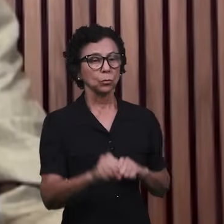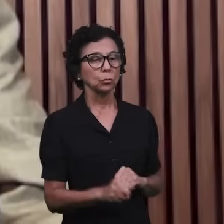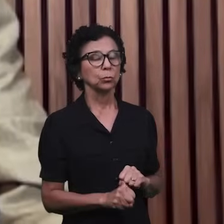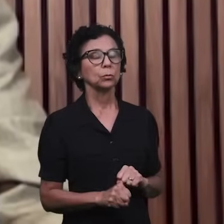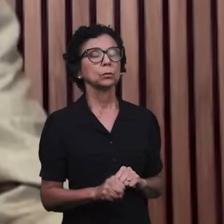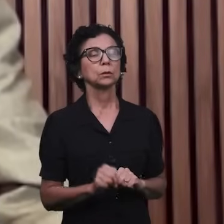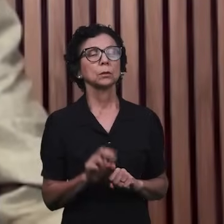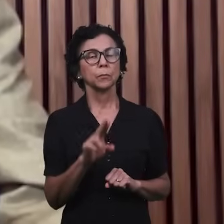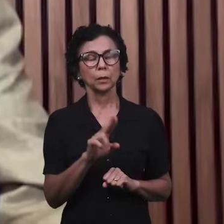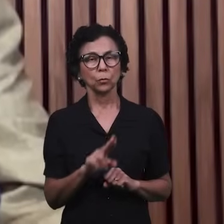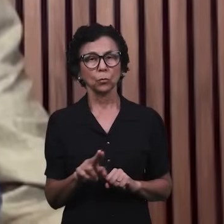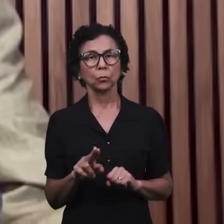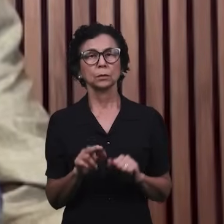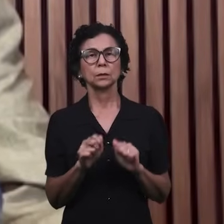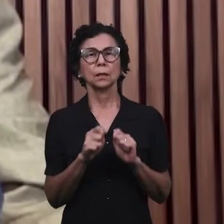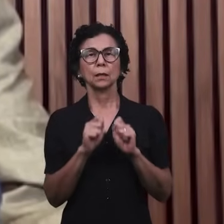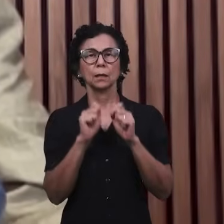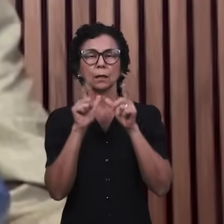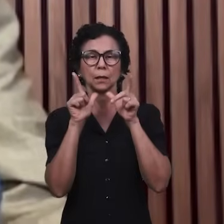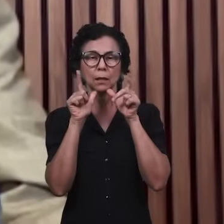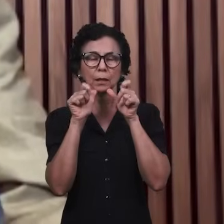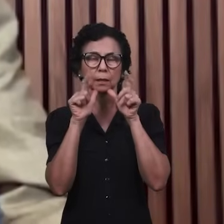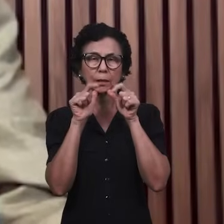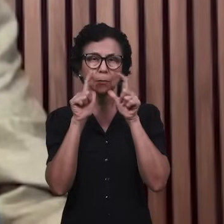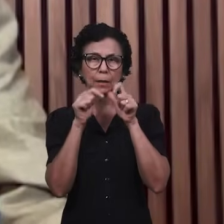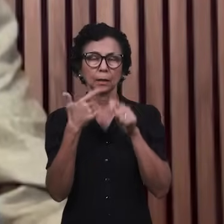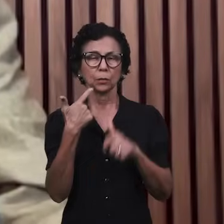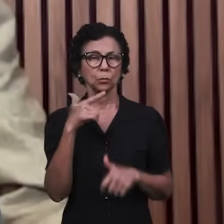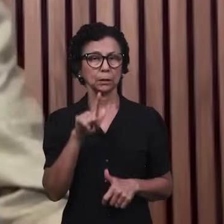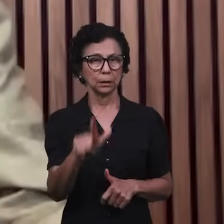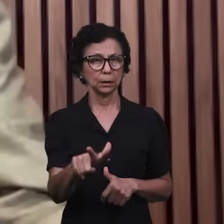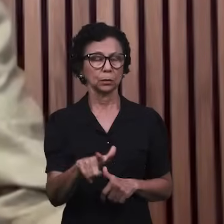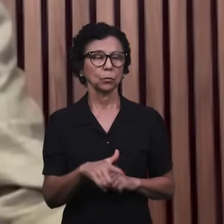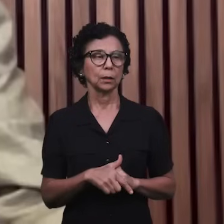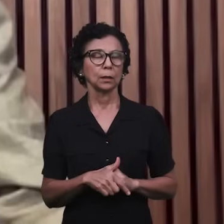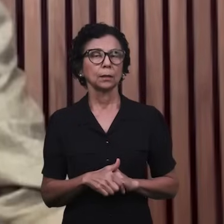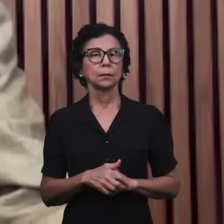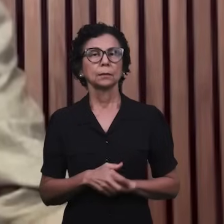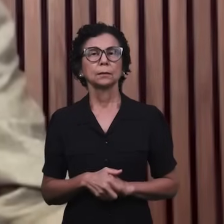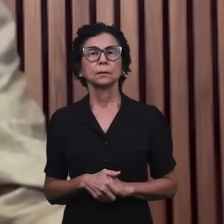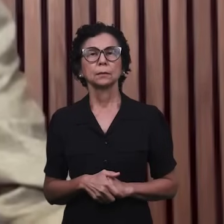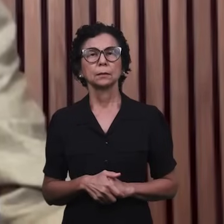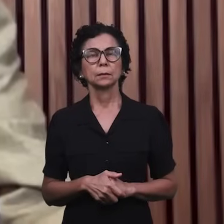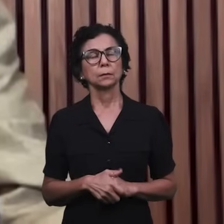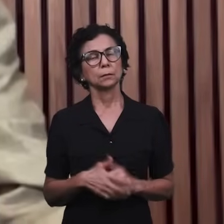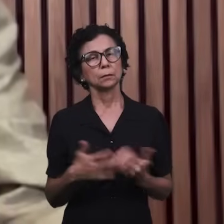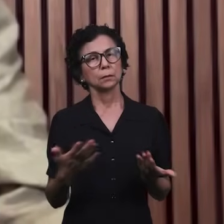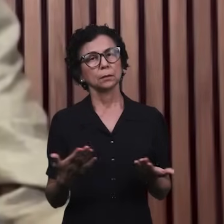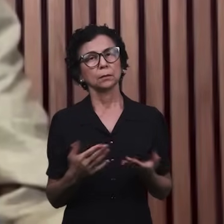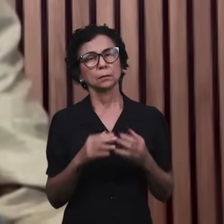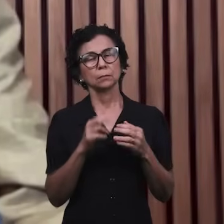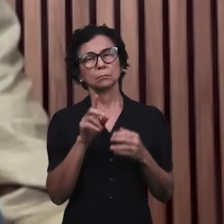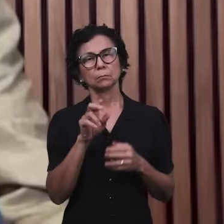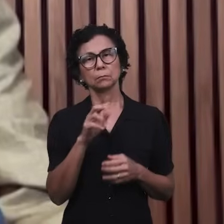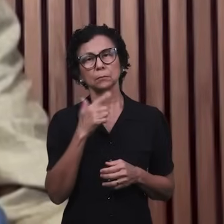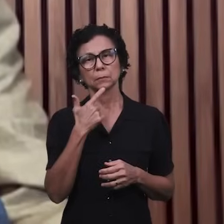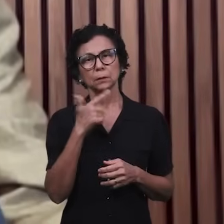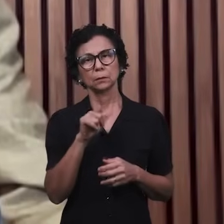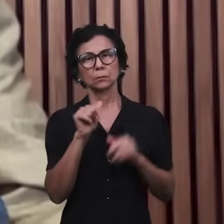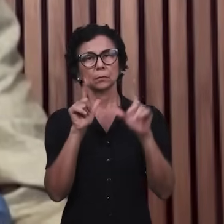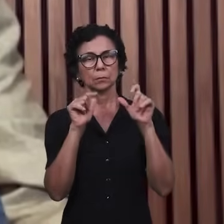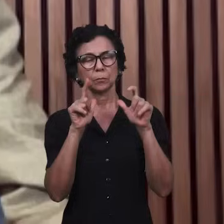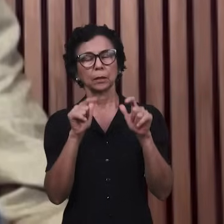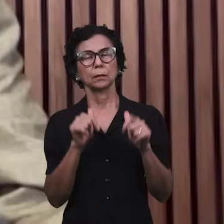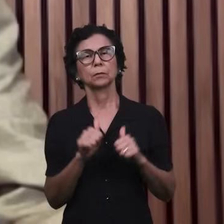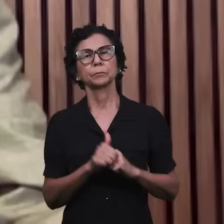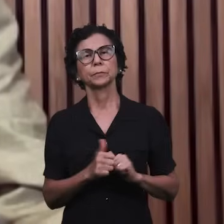efatá. Efatá em aramaico significa abre-te, né? Se referindo à